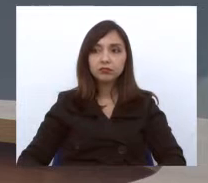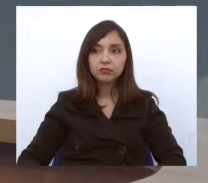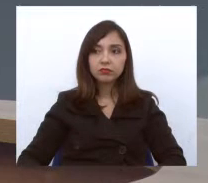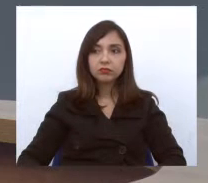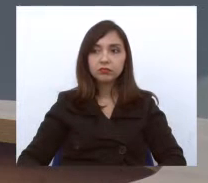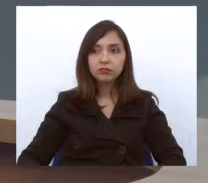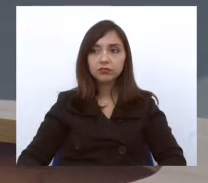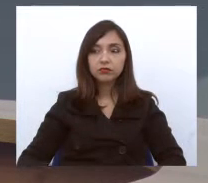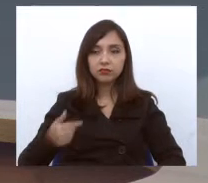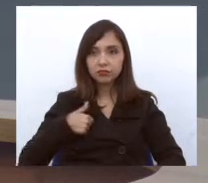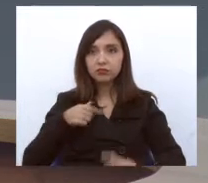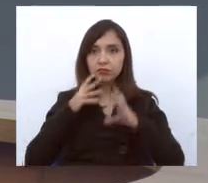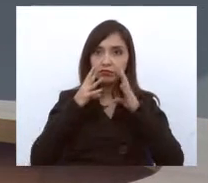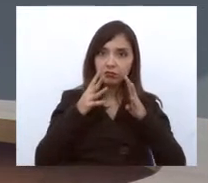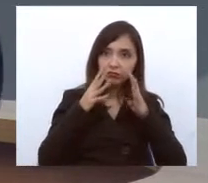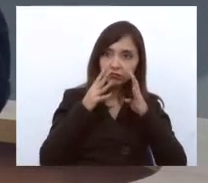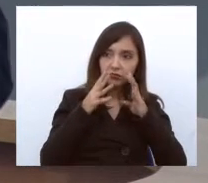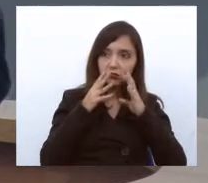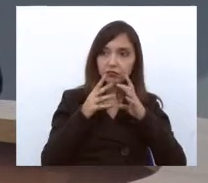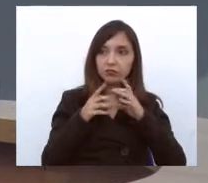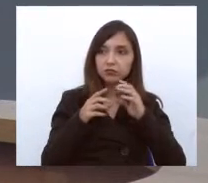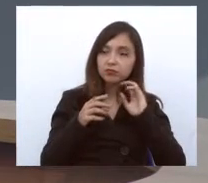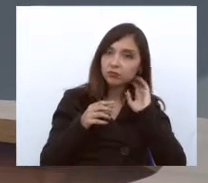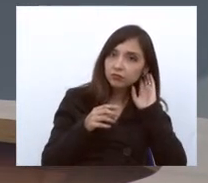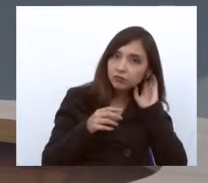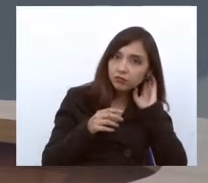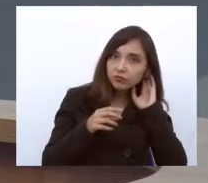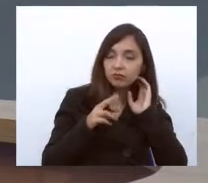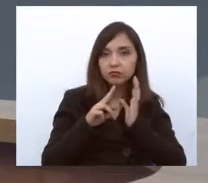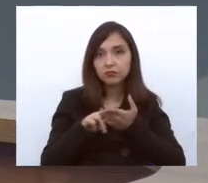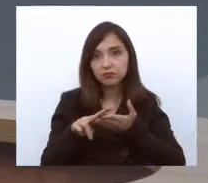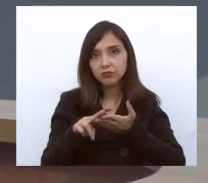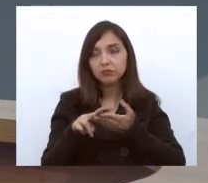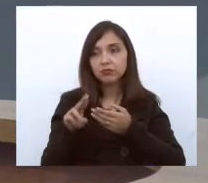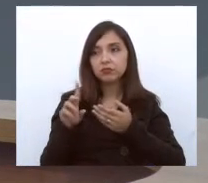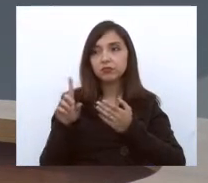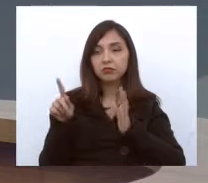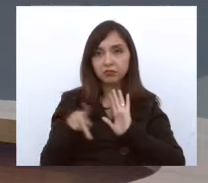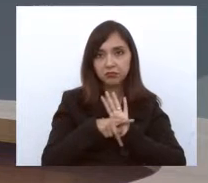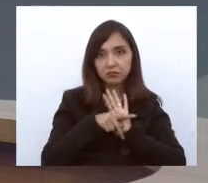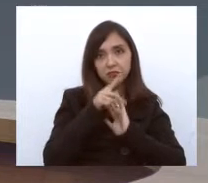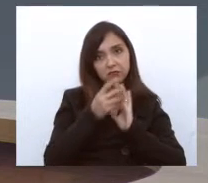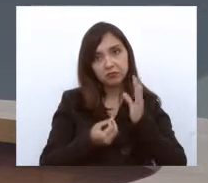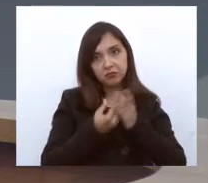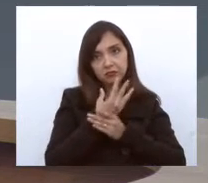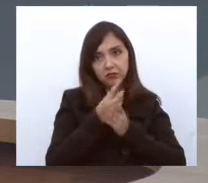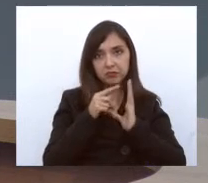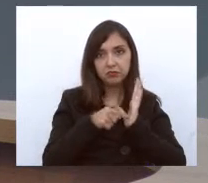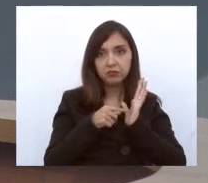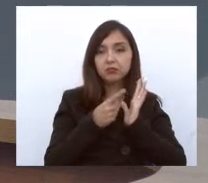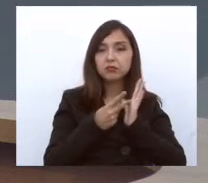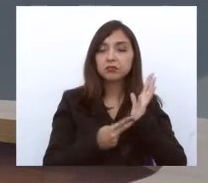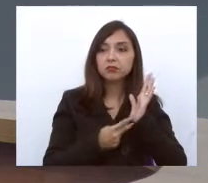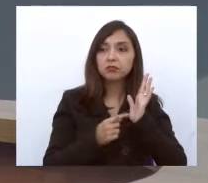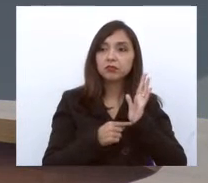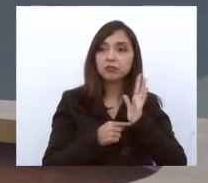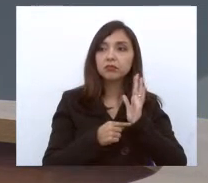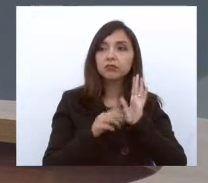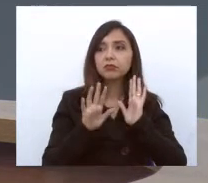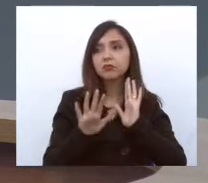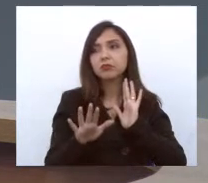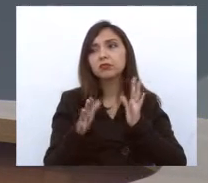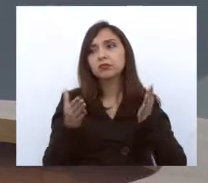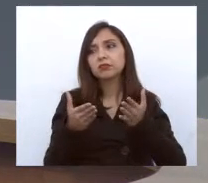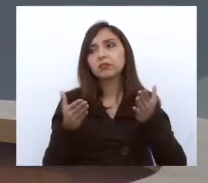eu ouvi atentamente o encaminhamento do autor desta propositura, mas agora